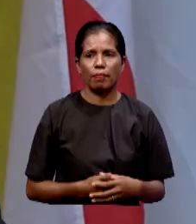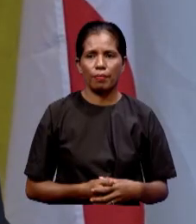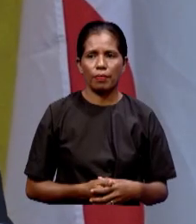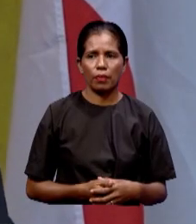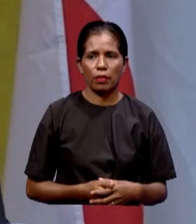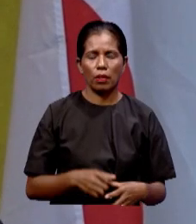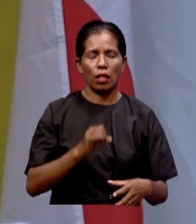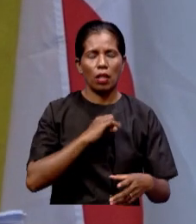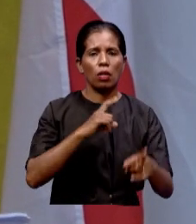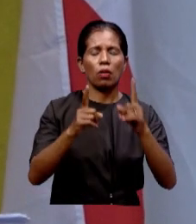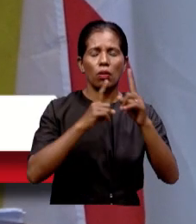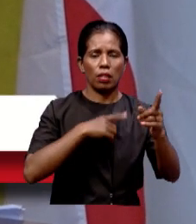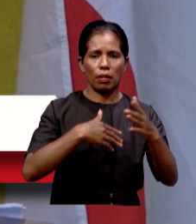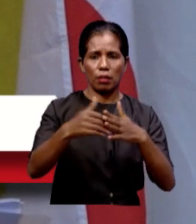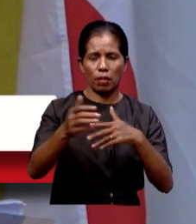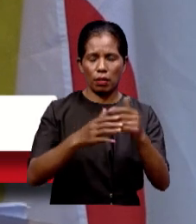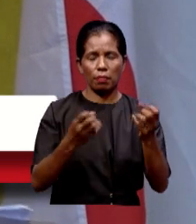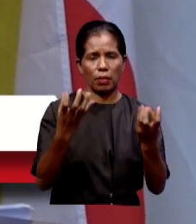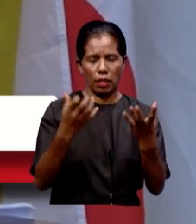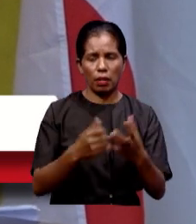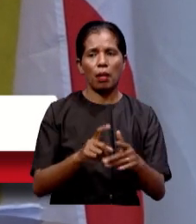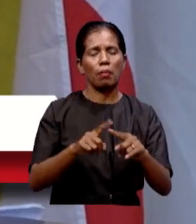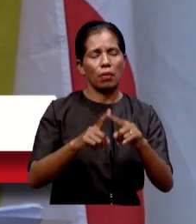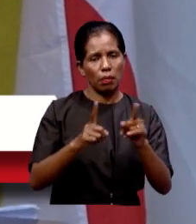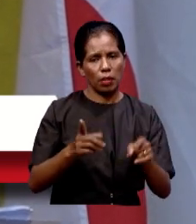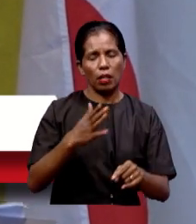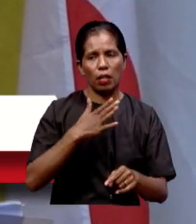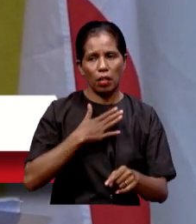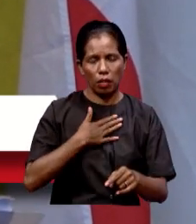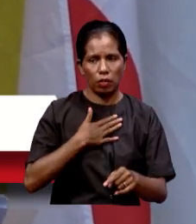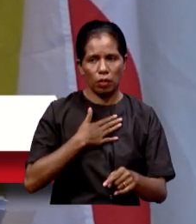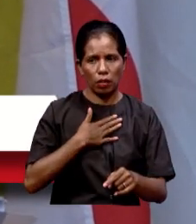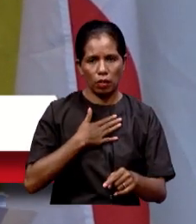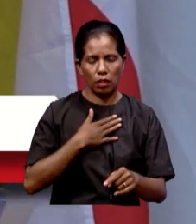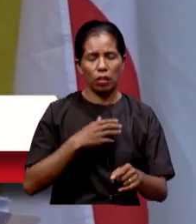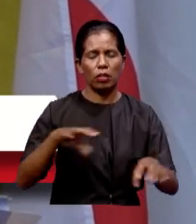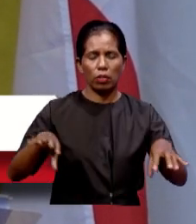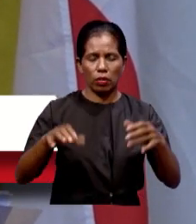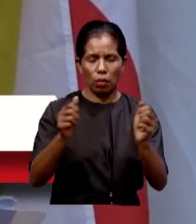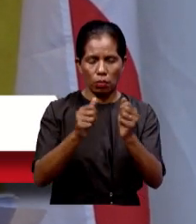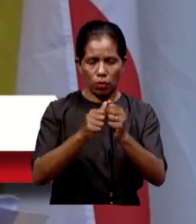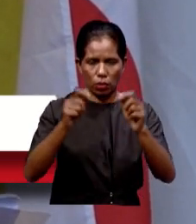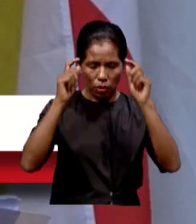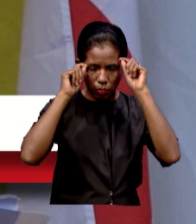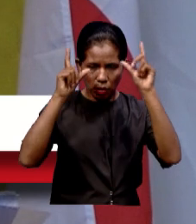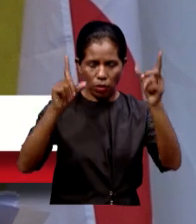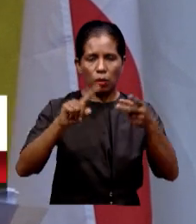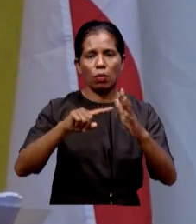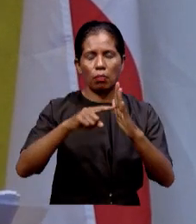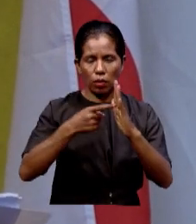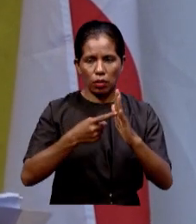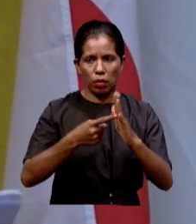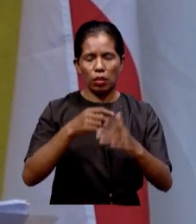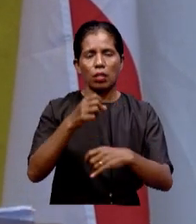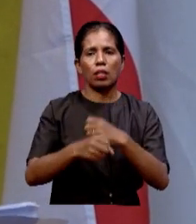Explica da Balacona, mais bem, how near conexão ho Timor-Leste começa ona iha